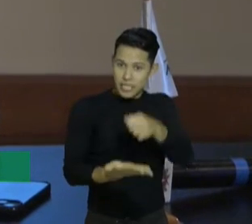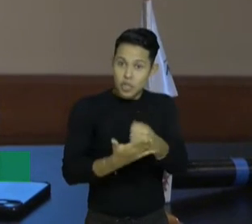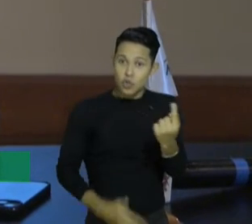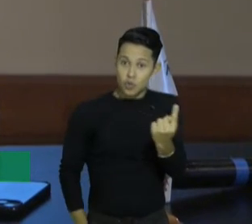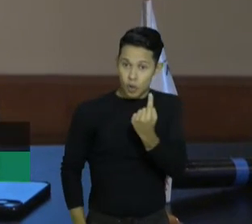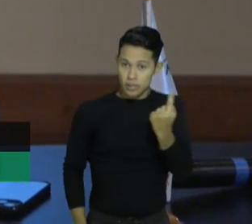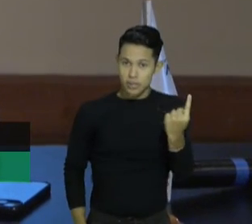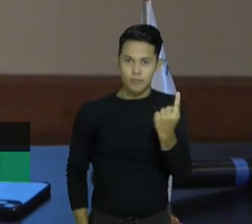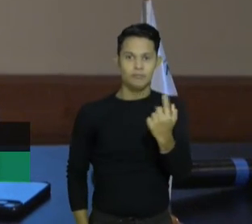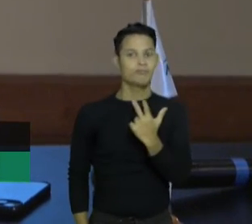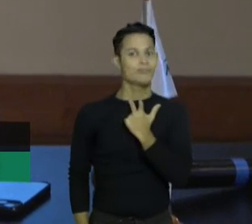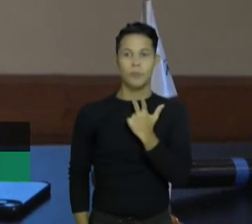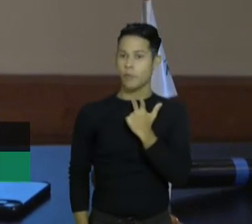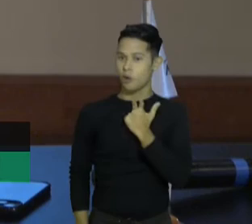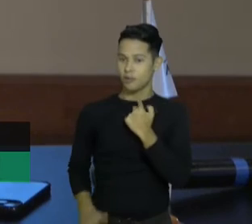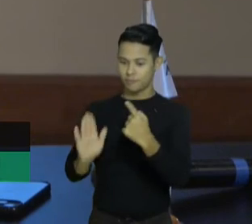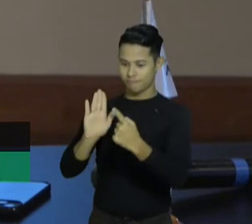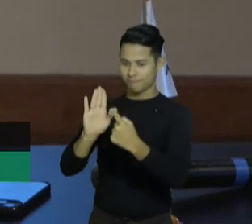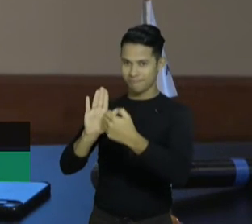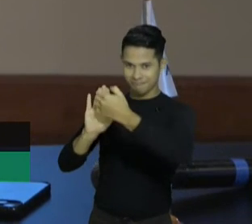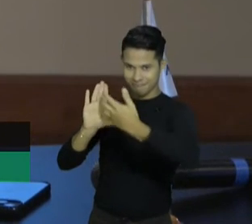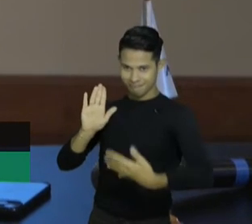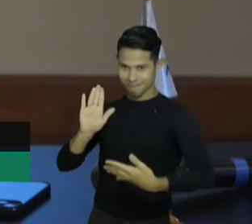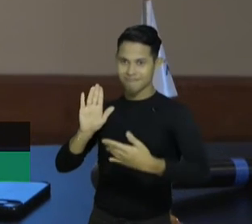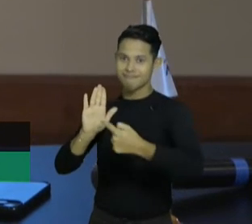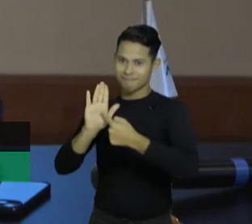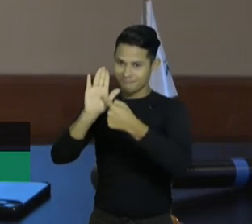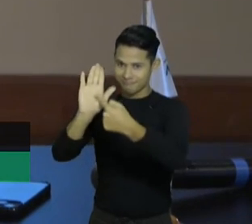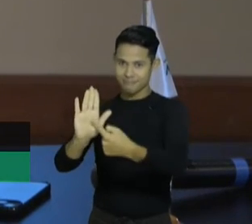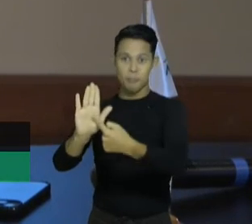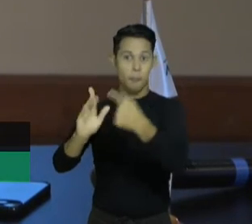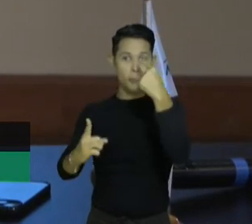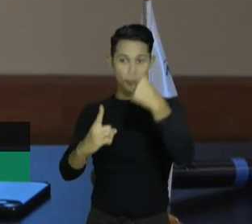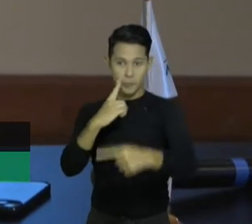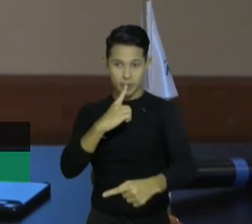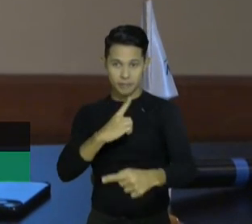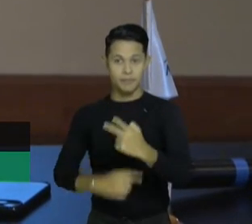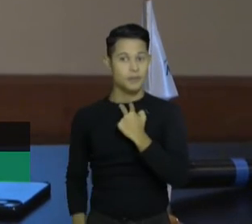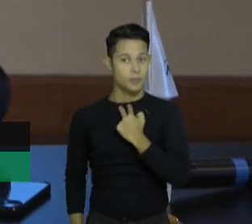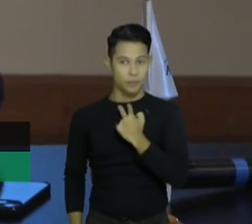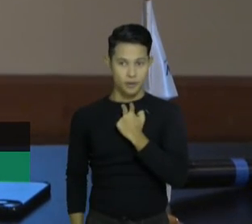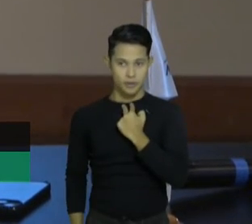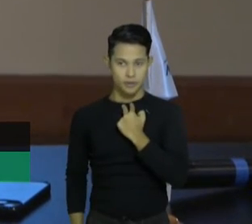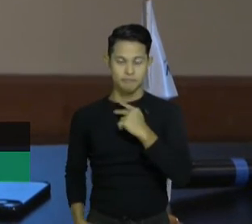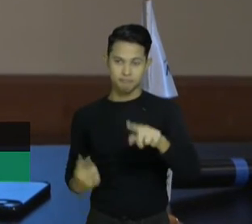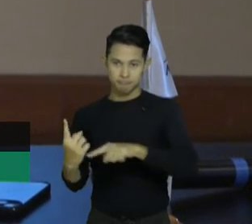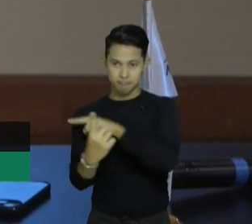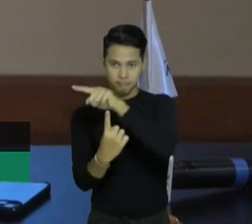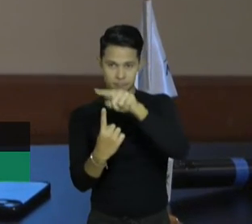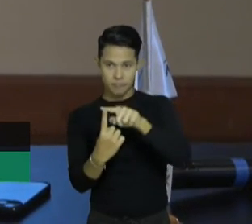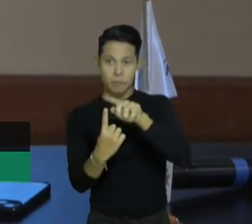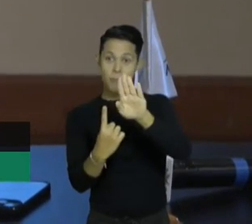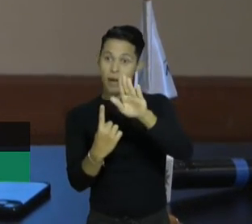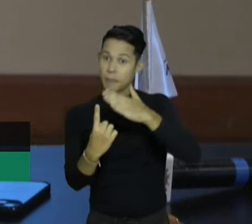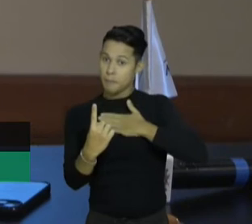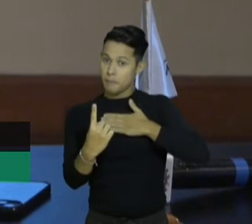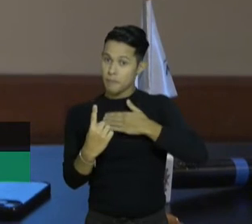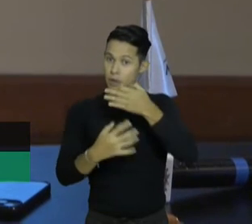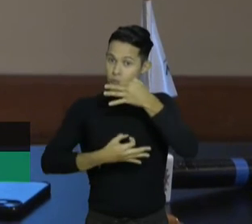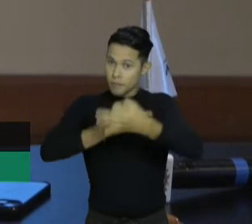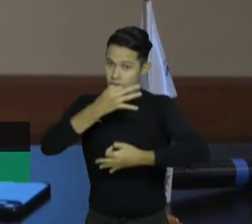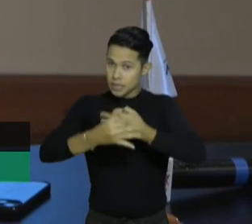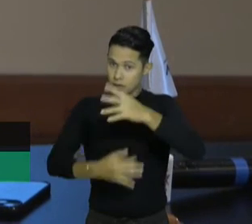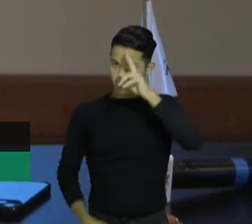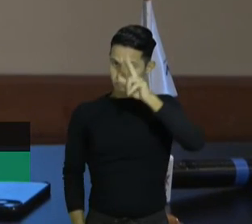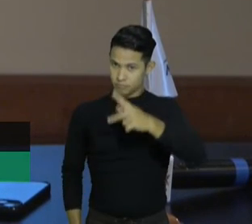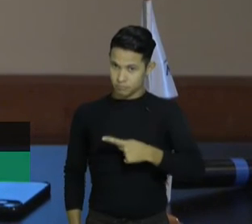né ele teria que rechaçar essa decisão Então esse é um primeiro ponto eu esse é uma é uma visão pessoal eu acho que chegou o